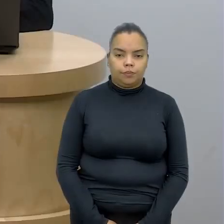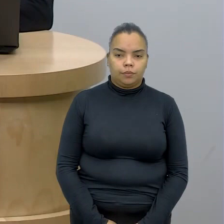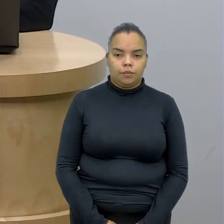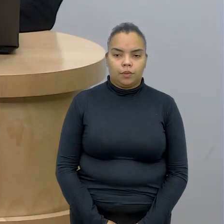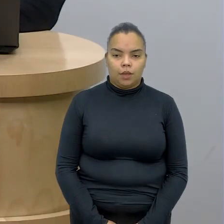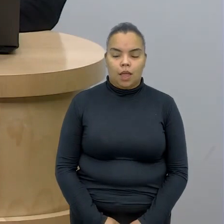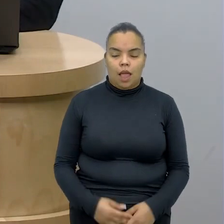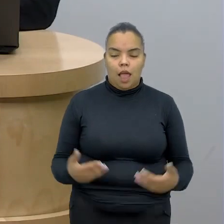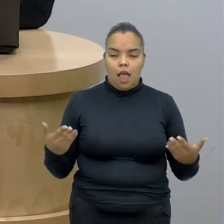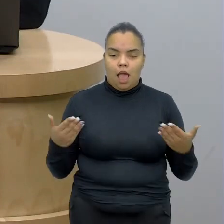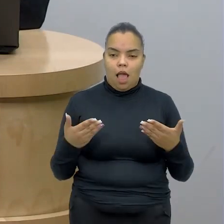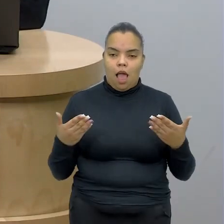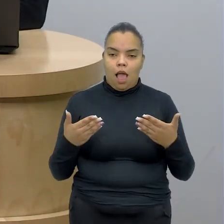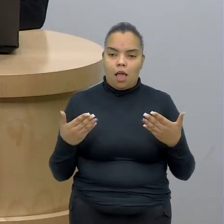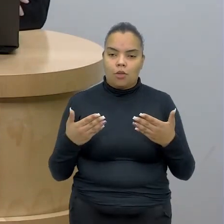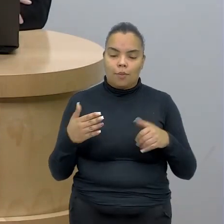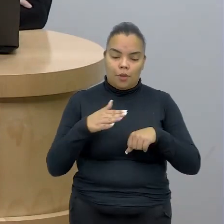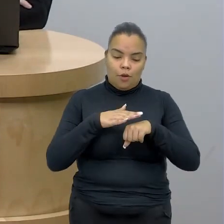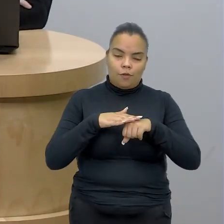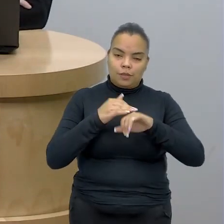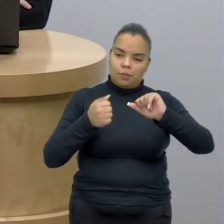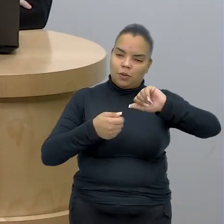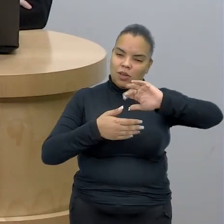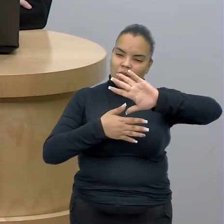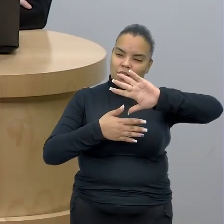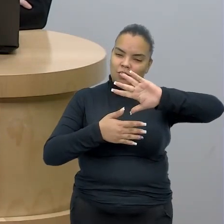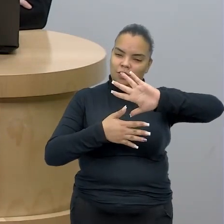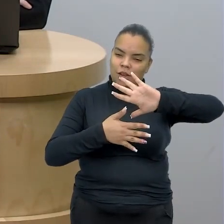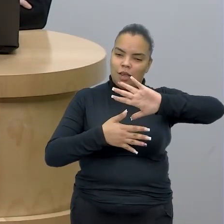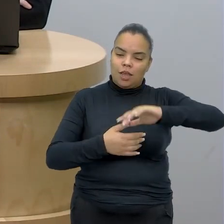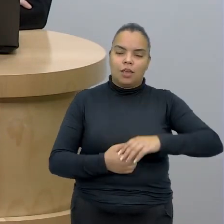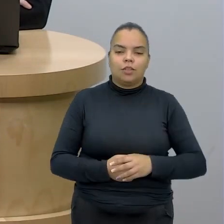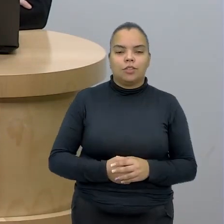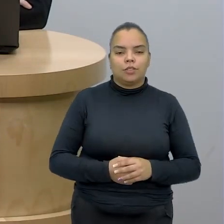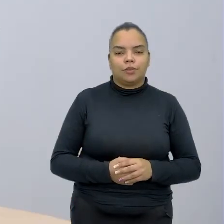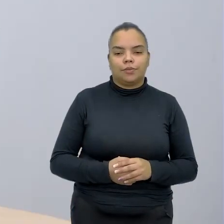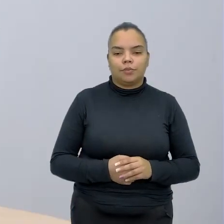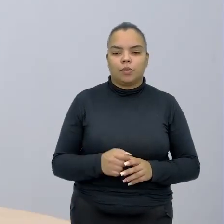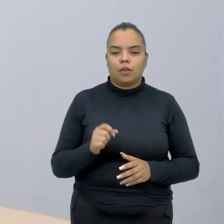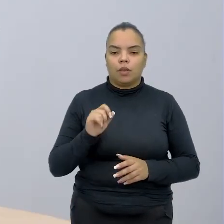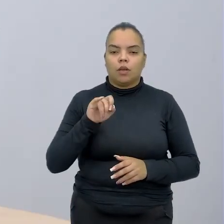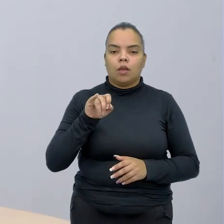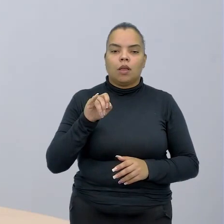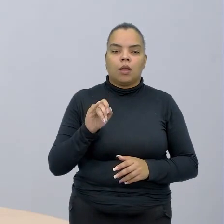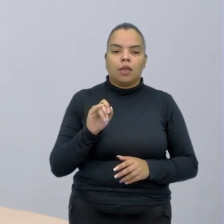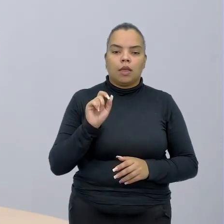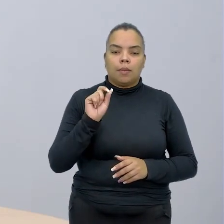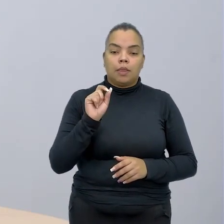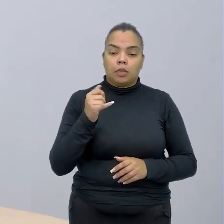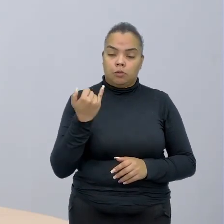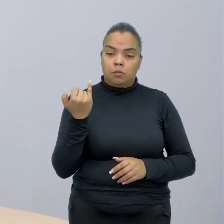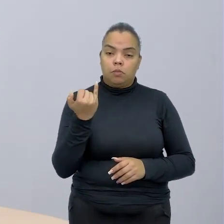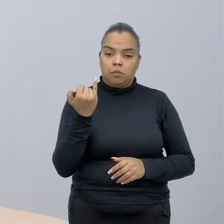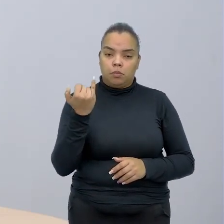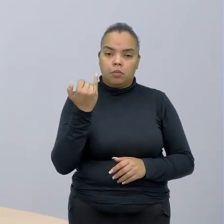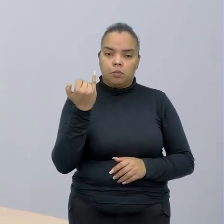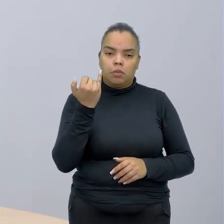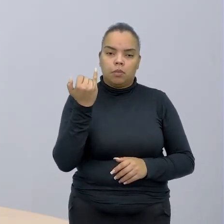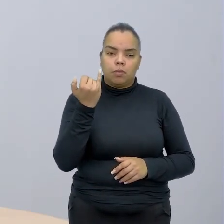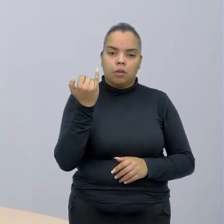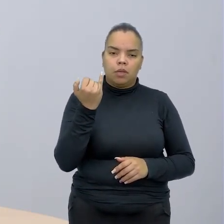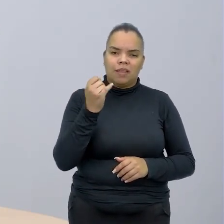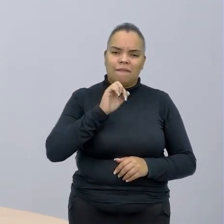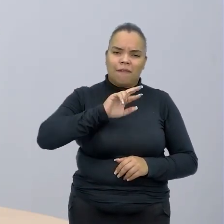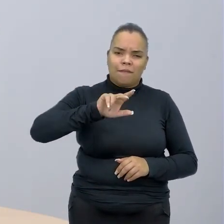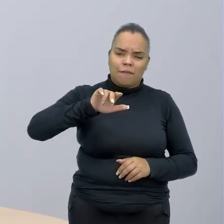Aí, vamos voltar a conversar um pouquinho aqui no chat. O Joilson fala que, apesar de tamanha importância em diversas áreas, é